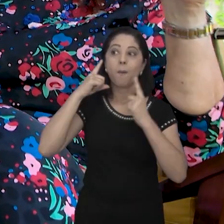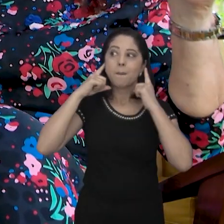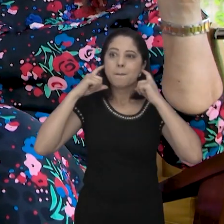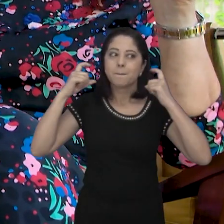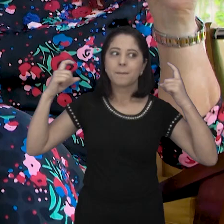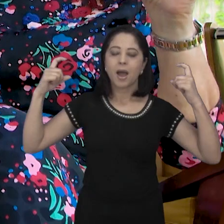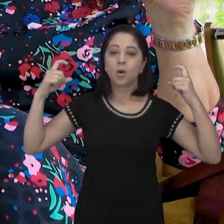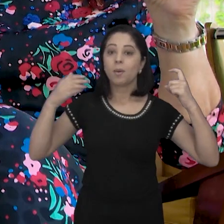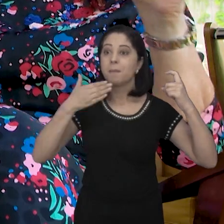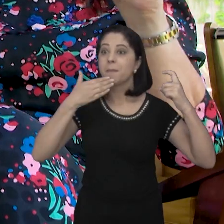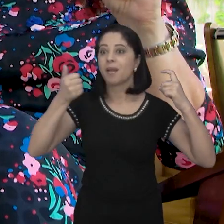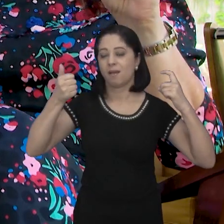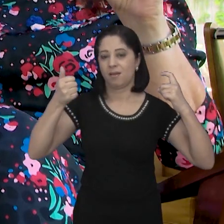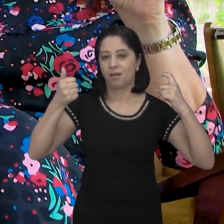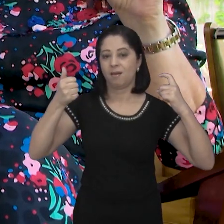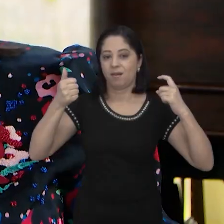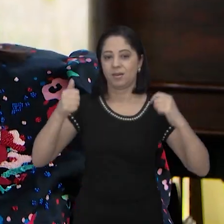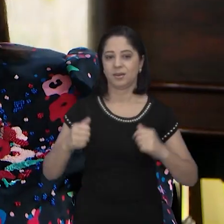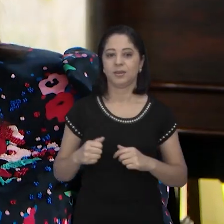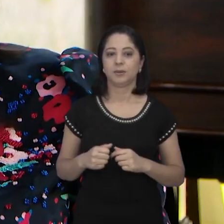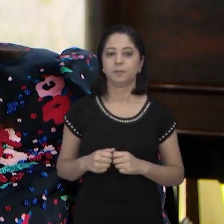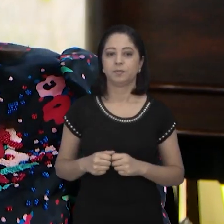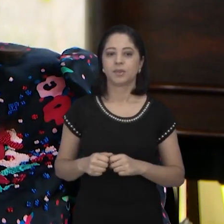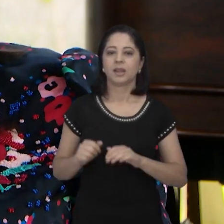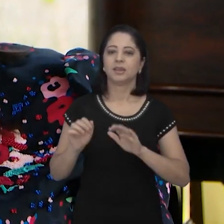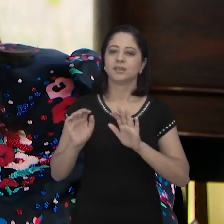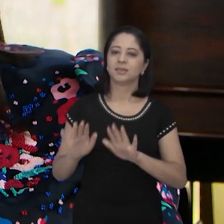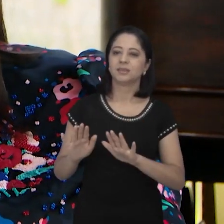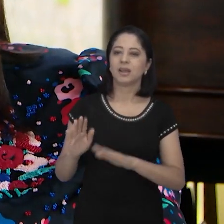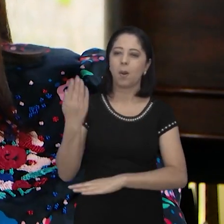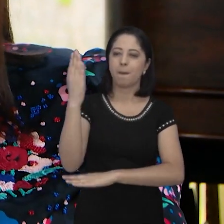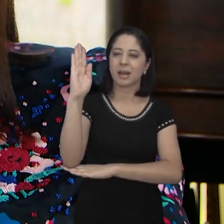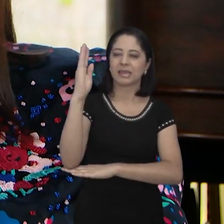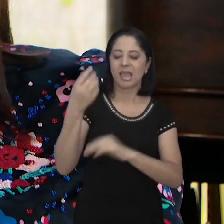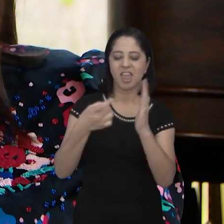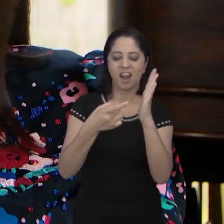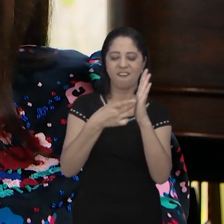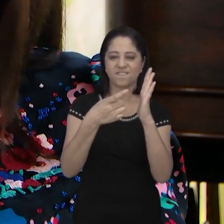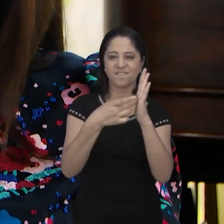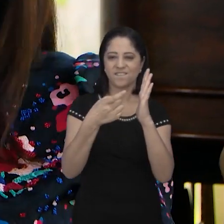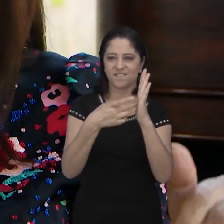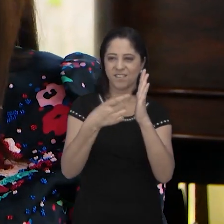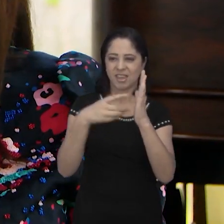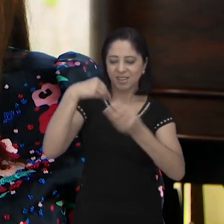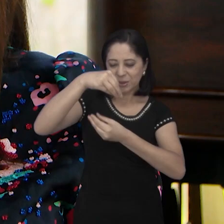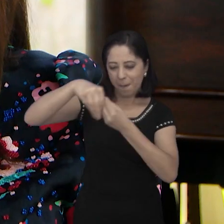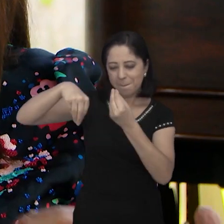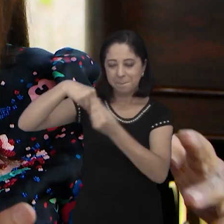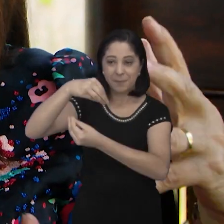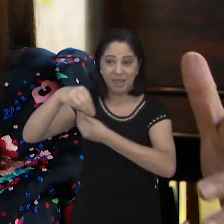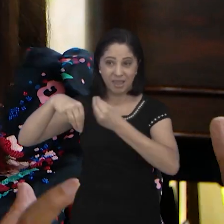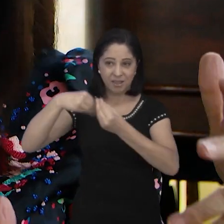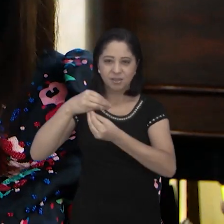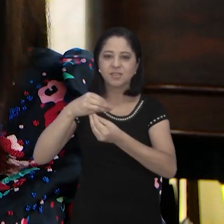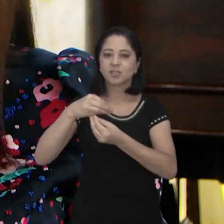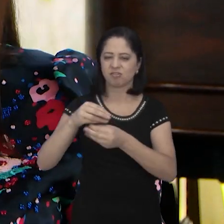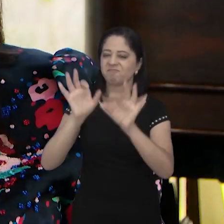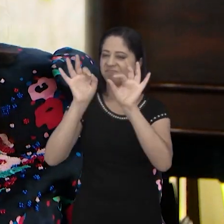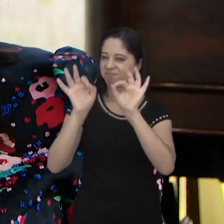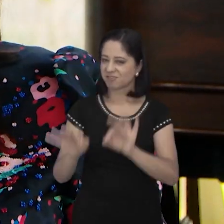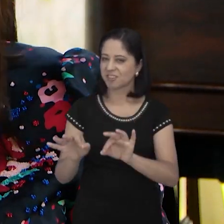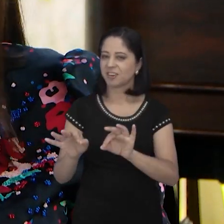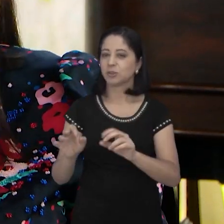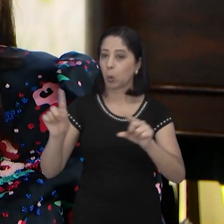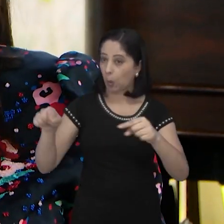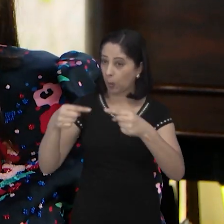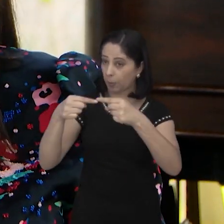ser perfeita. E, de fato, que a madeira, o vidro, essa mistura